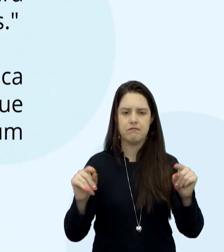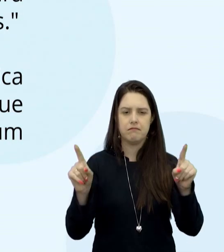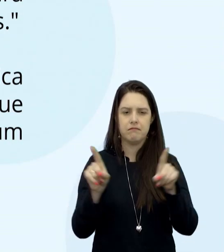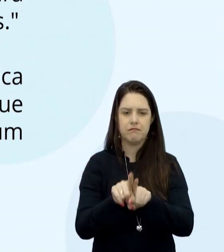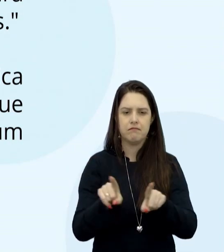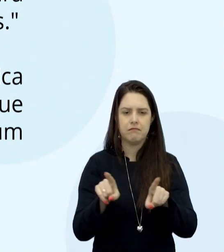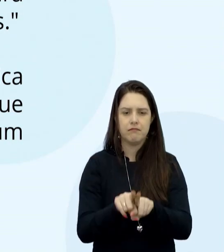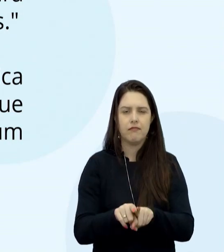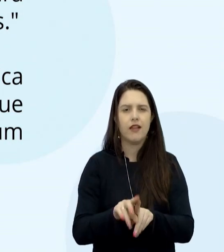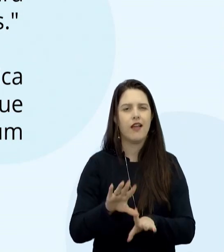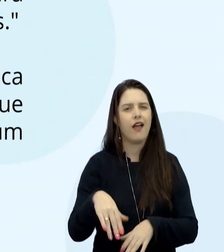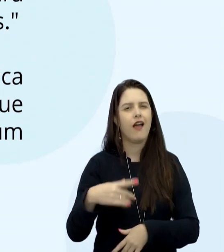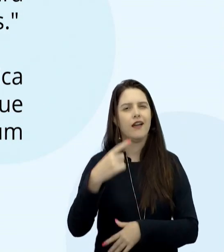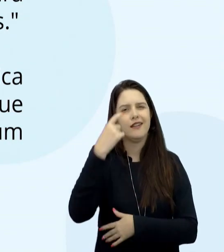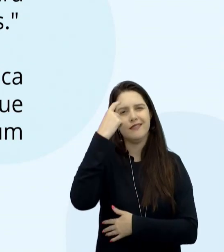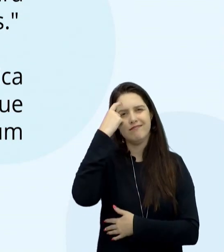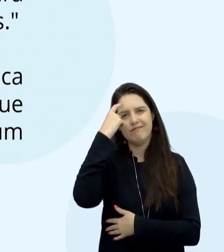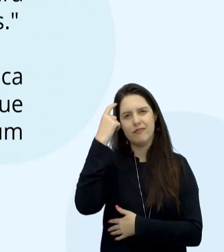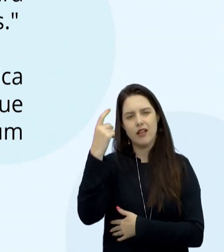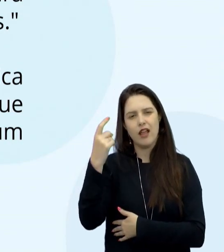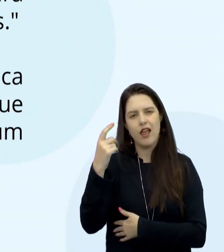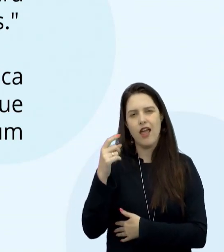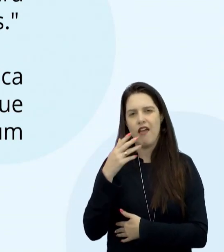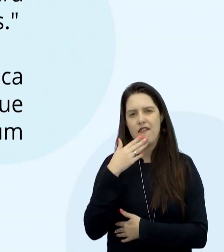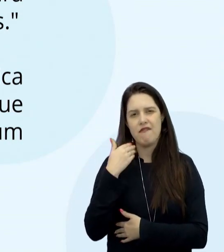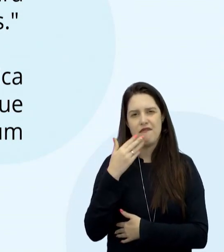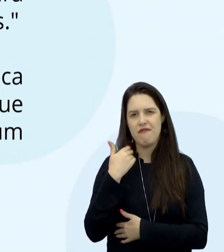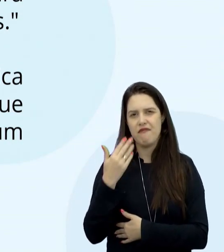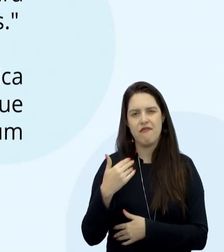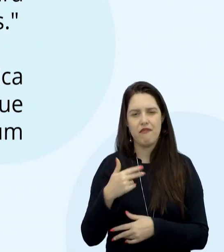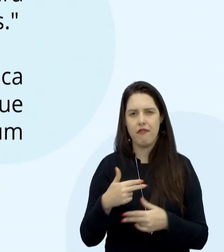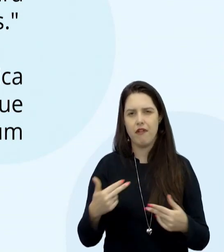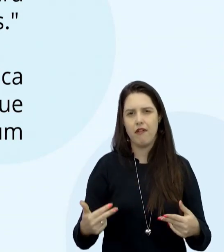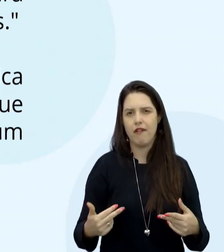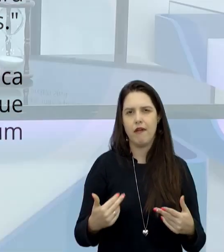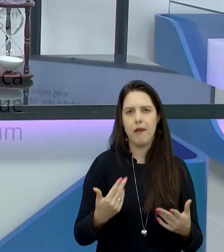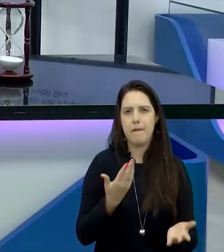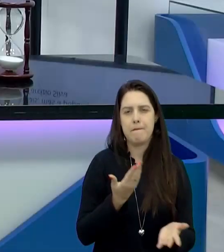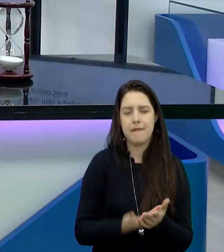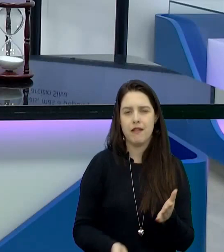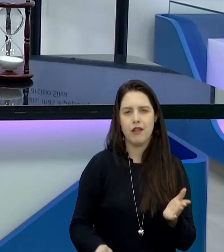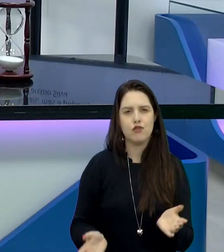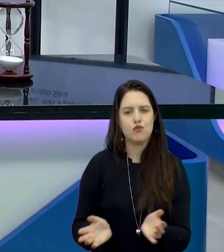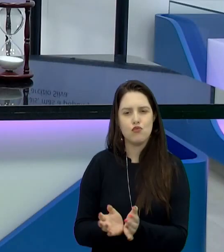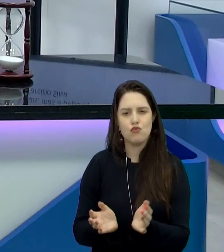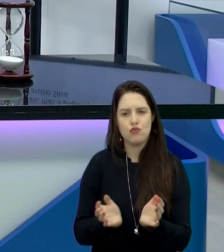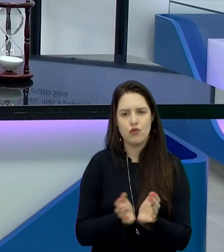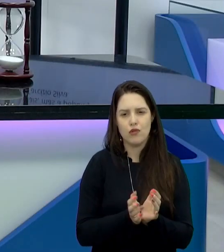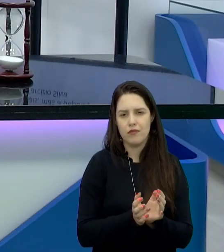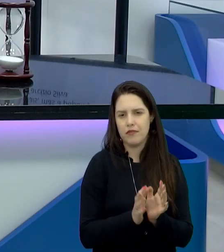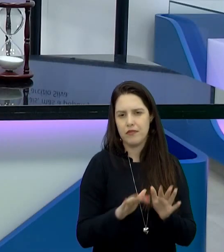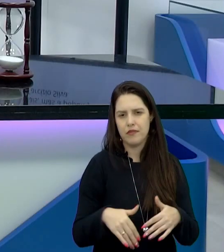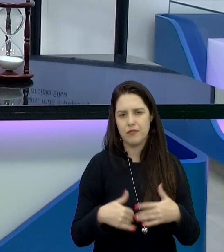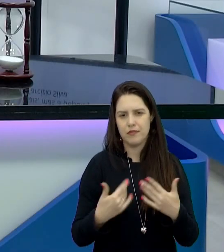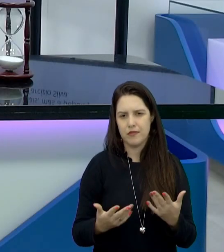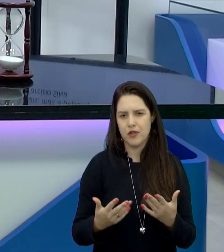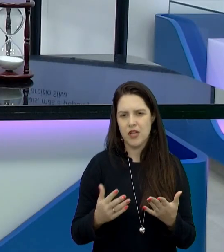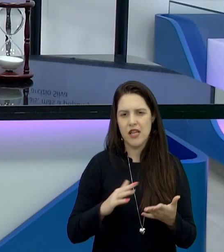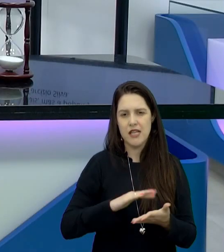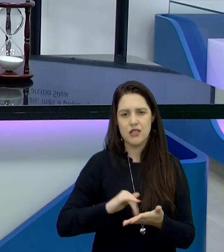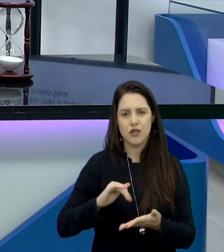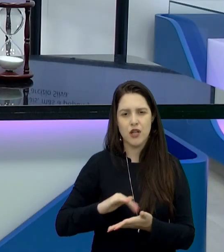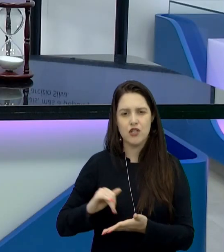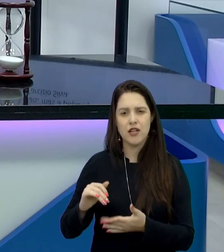a gente pensa assim, é aquela máxima, né? Então se hoje eu permito que um grupo étnico seja excluído